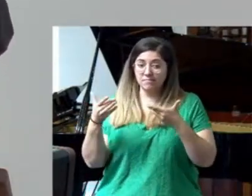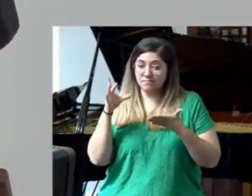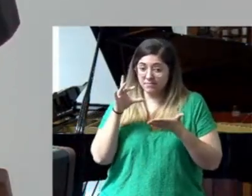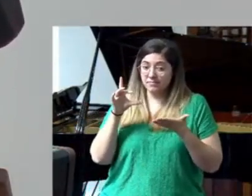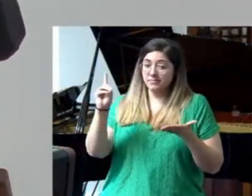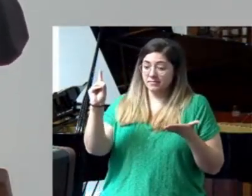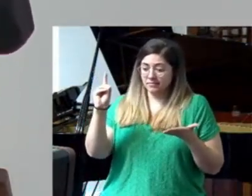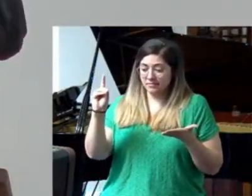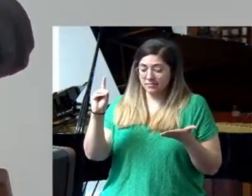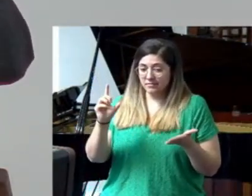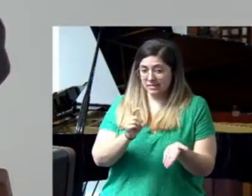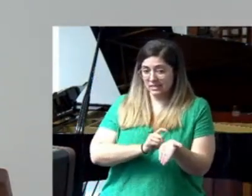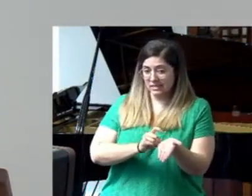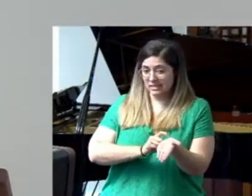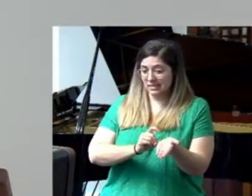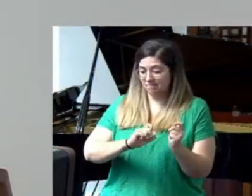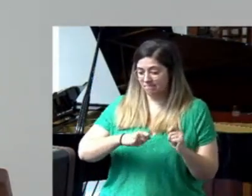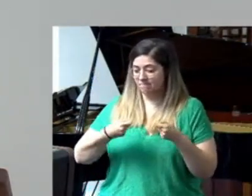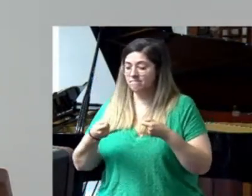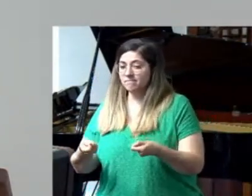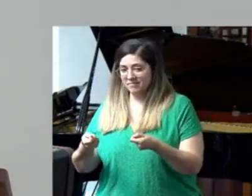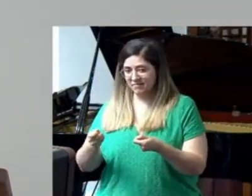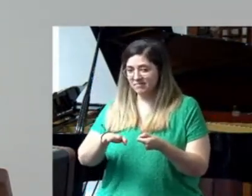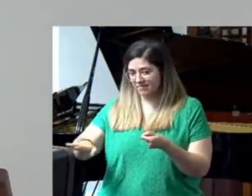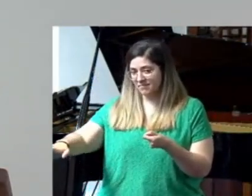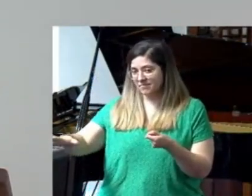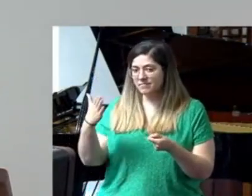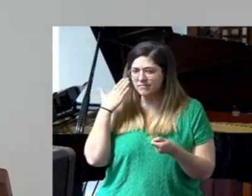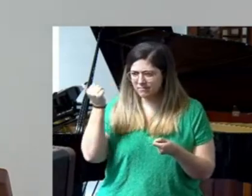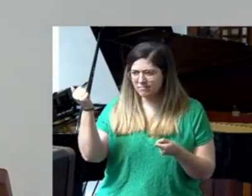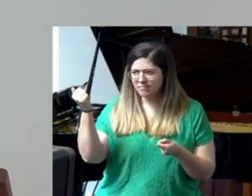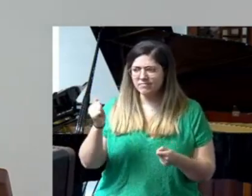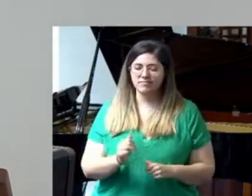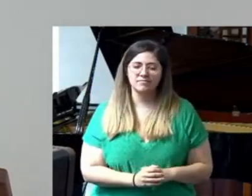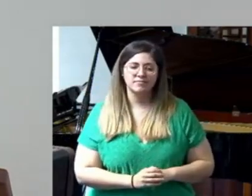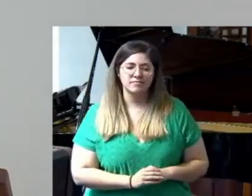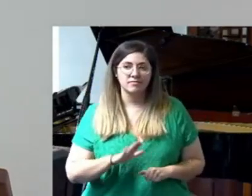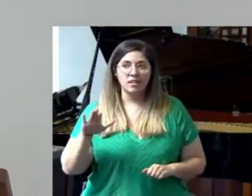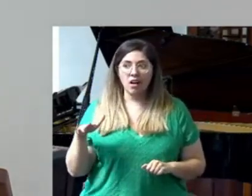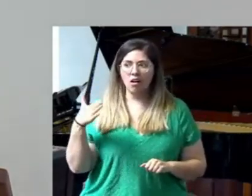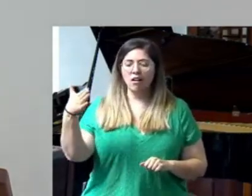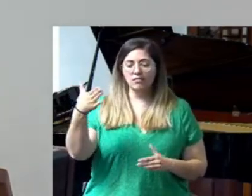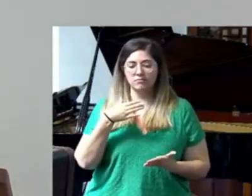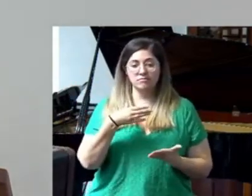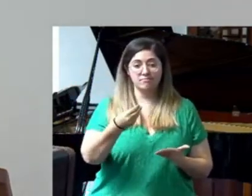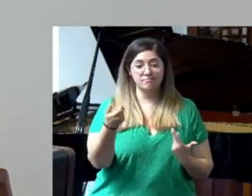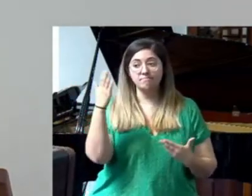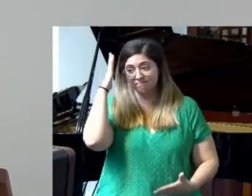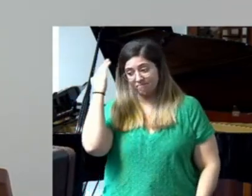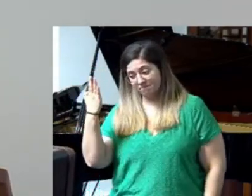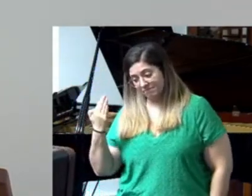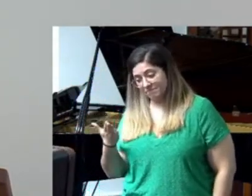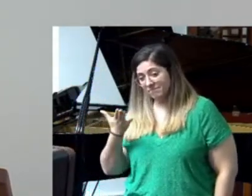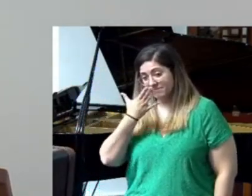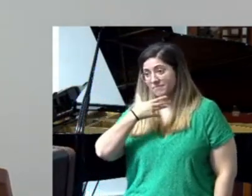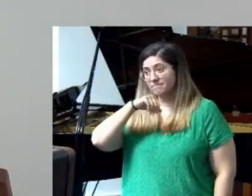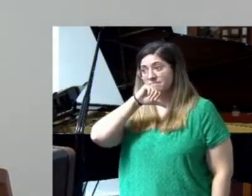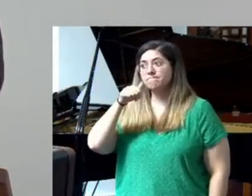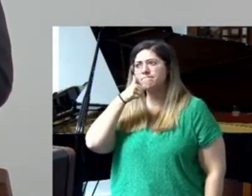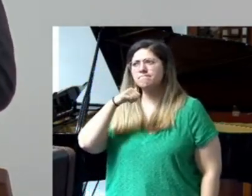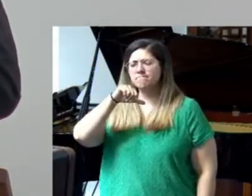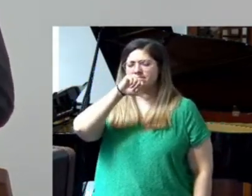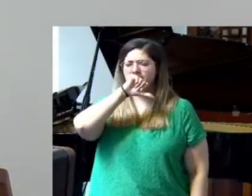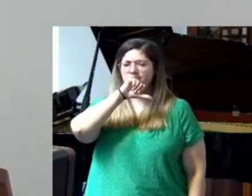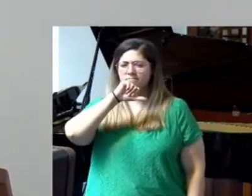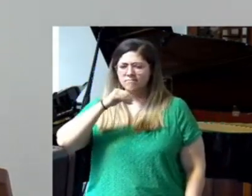a palavra de Deus que diz não suscitem seus filhos à ira? Quem de nós não sabe que quando somos filhos temos que honrar o nosso pai e a nossa mãe